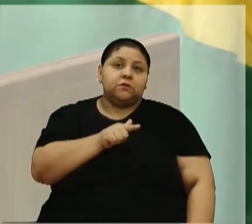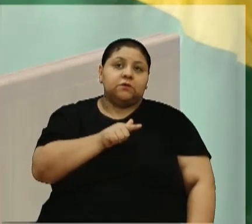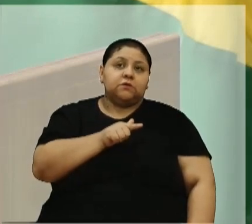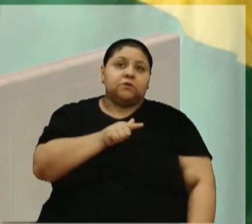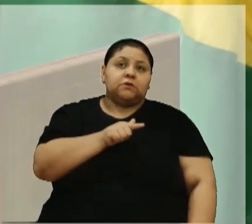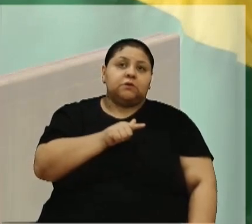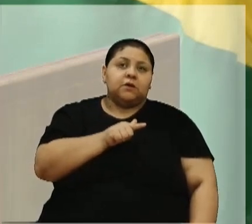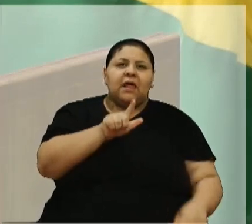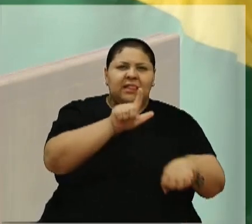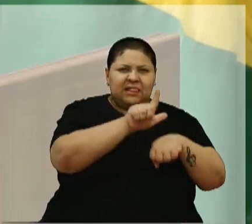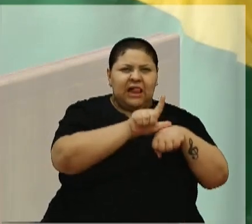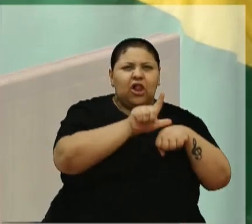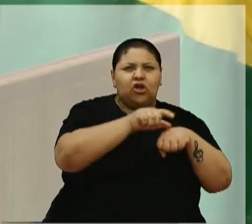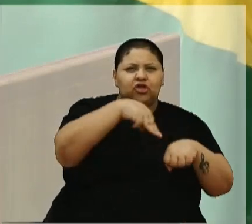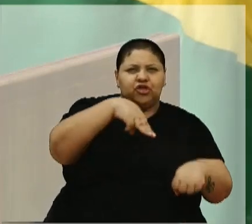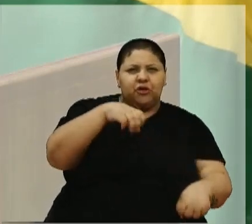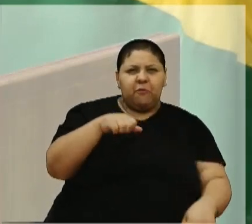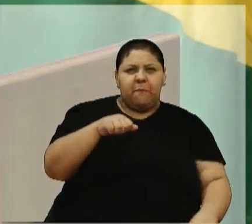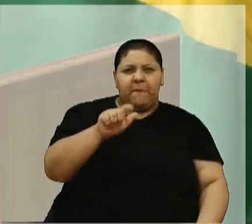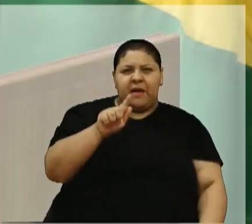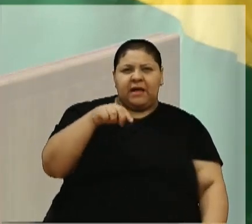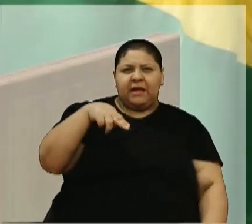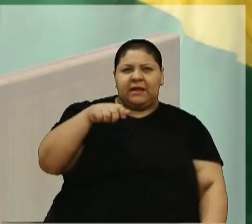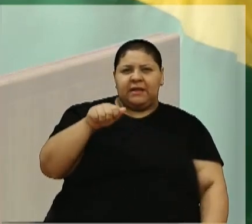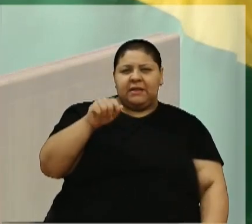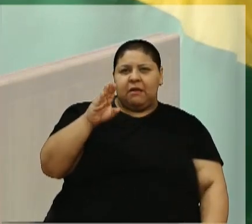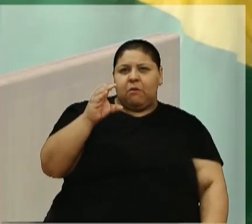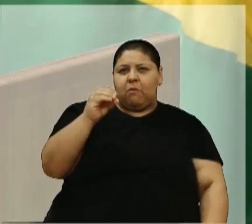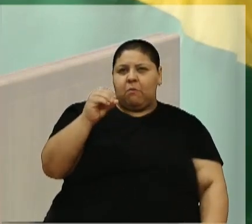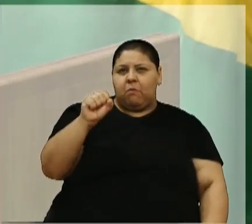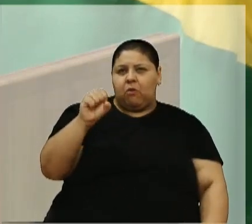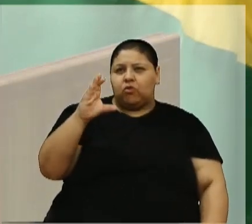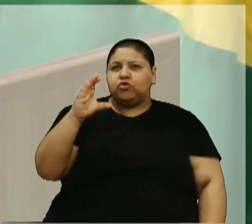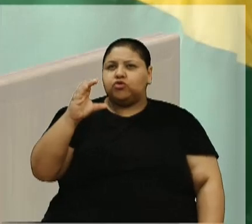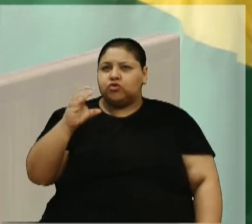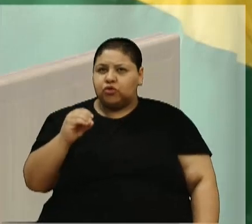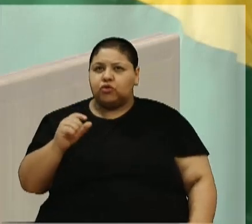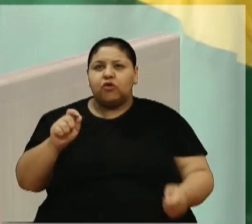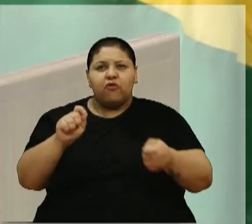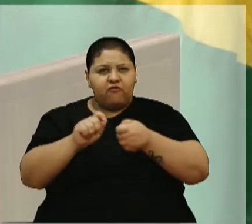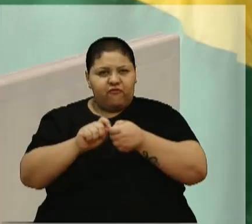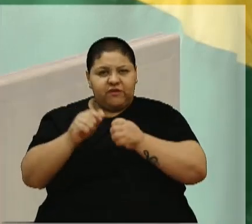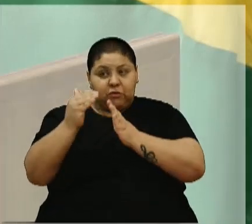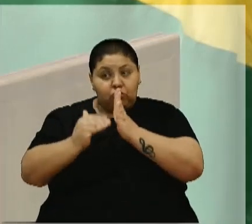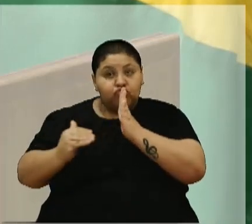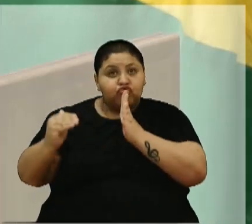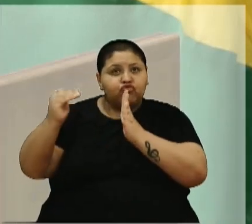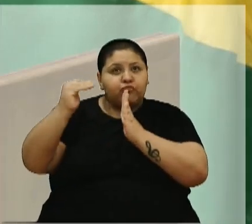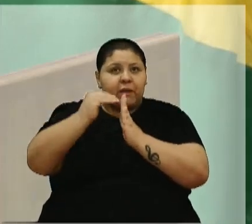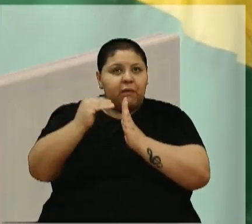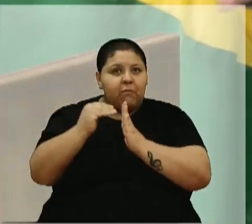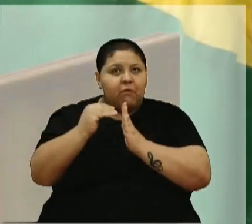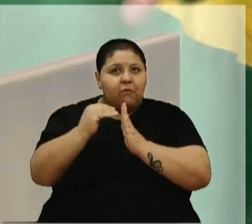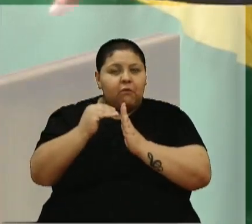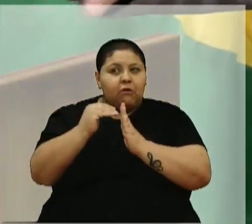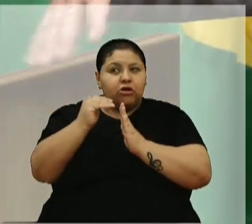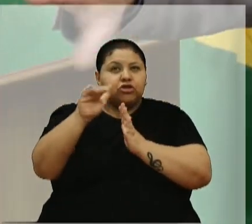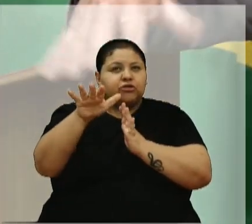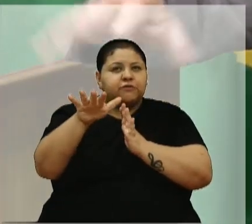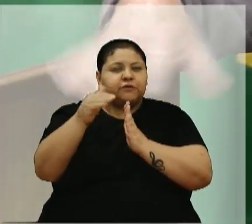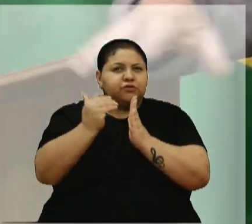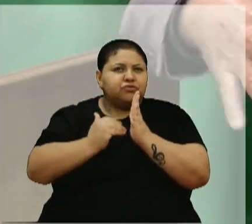Maia Bosco, fazer com que o Supremo puxasse para si a questão Maia Bosco, que até já